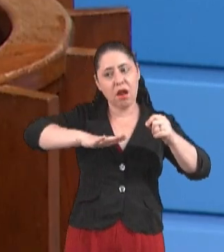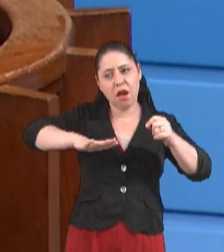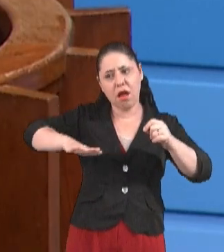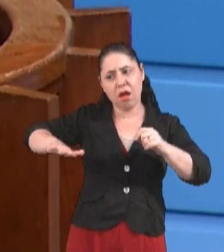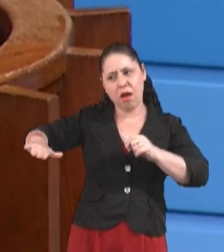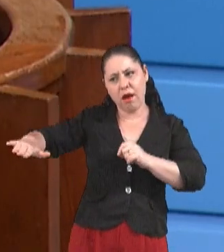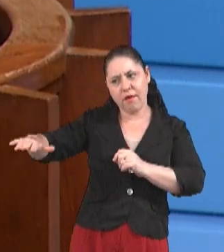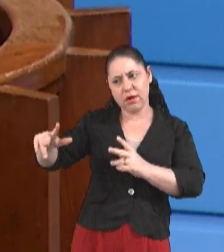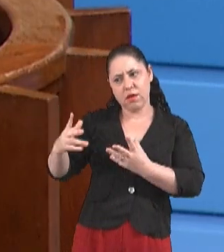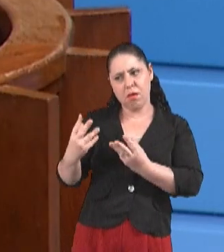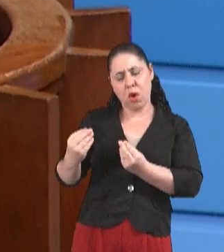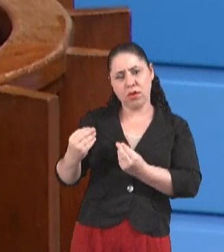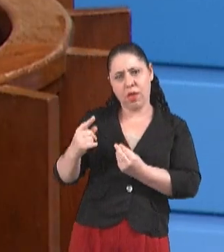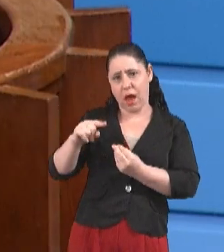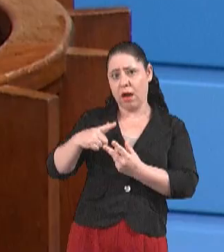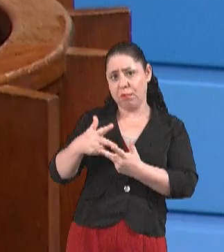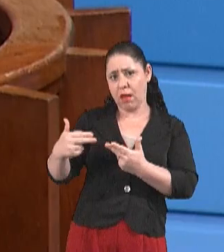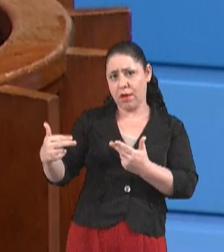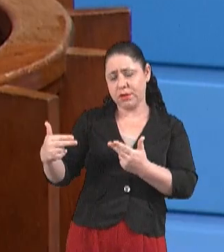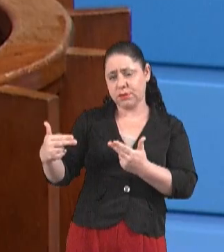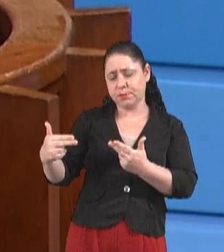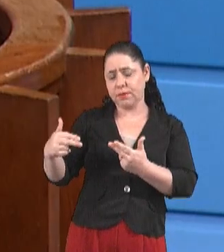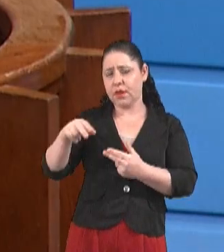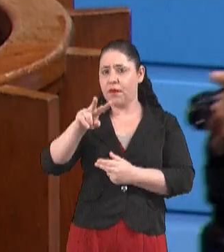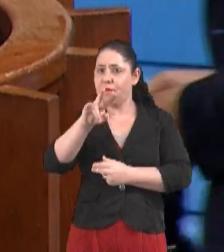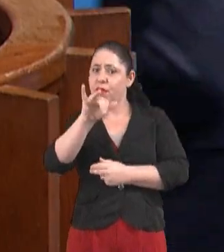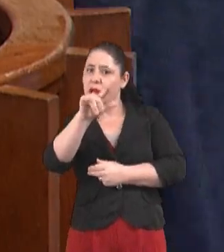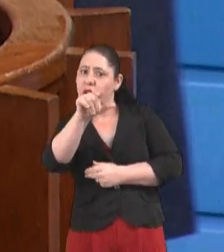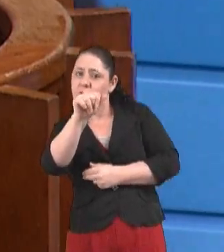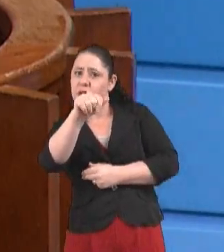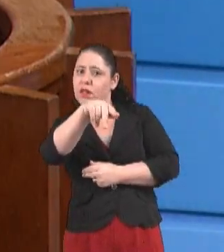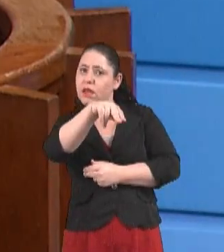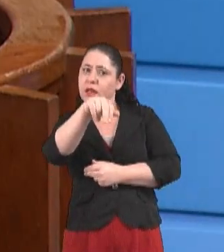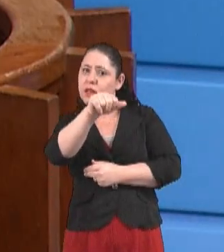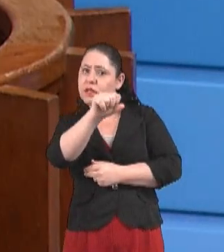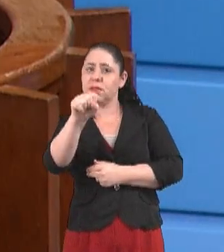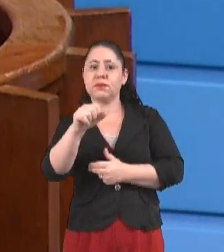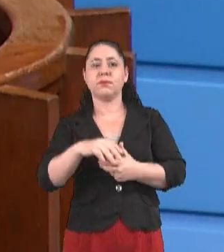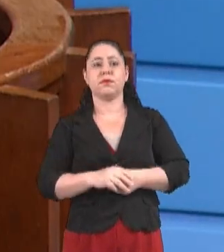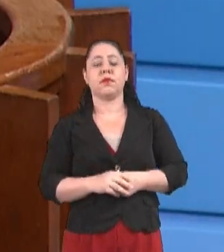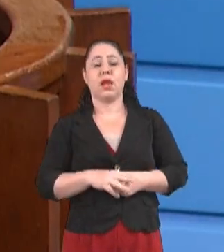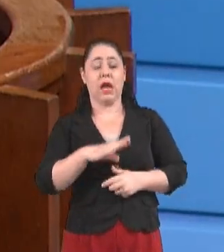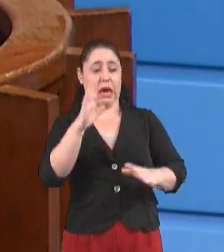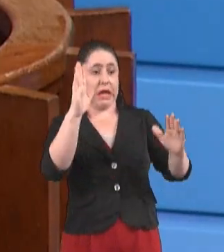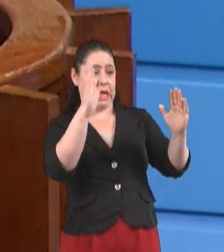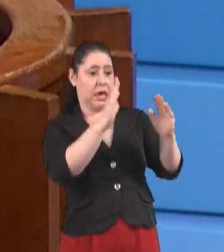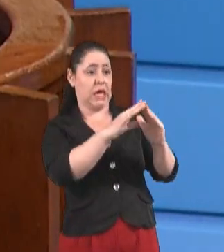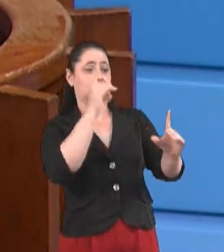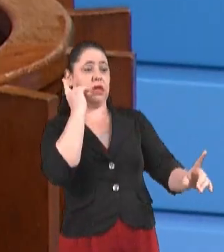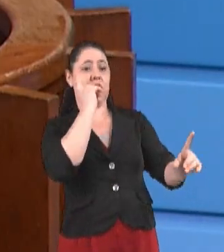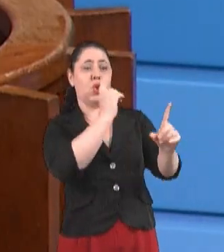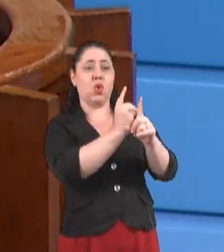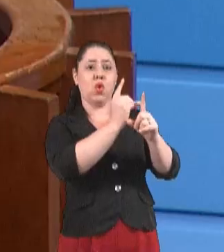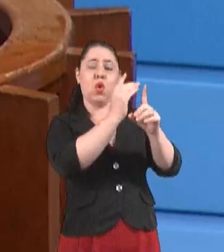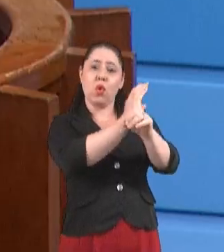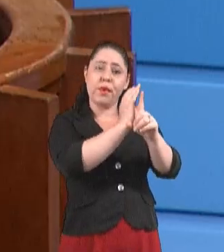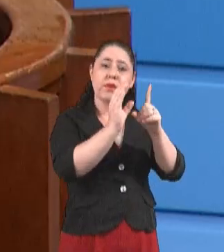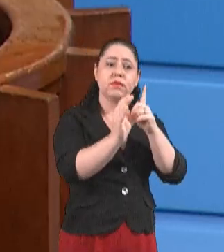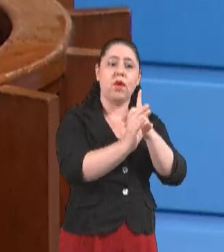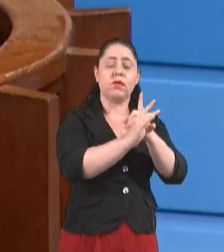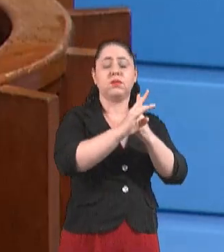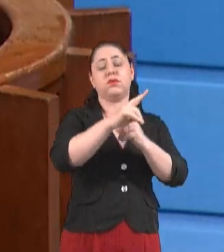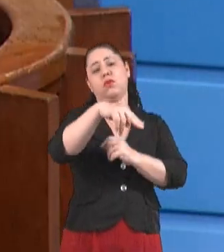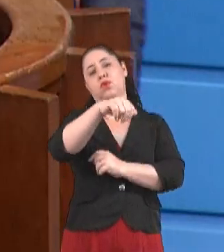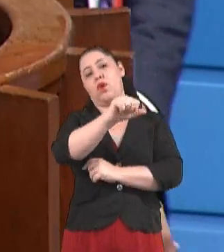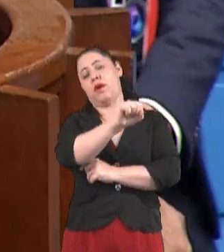Isso aqui é no plural, viu, gente? Na Vila Násia. E aí diz assim: casa localizada em uma comunidade no bairro Nossa Senhora